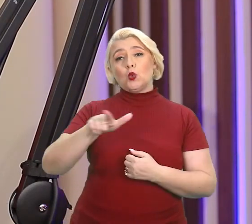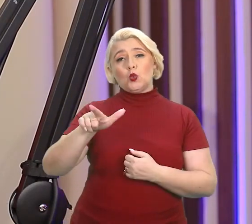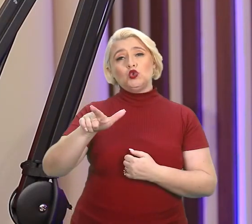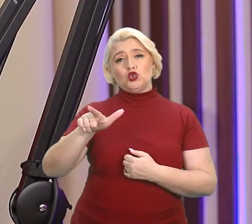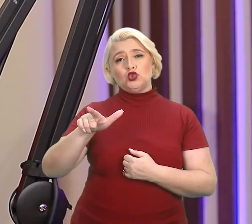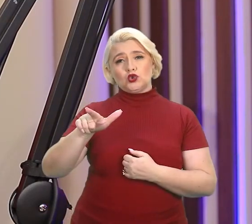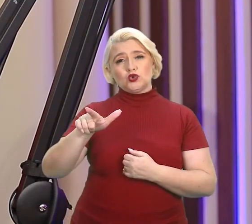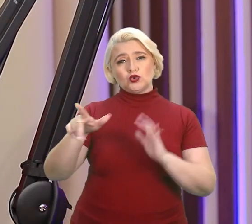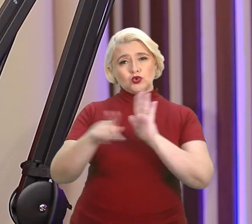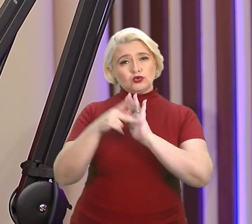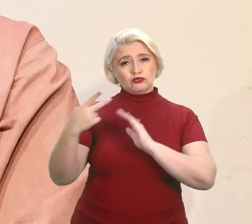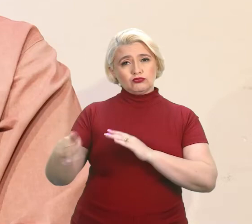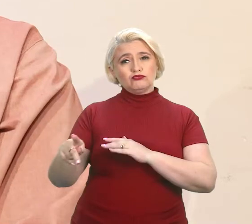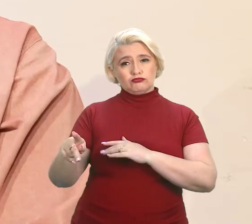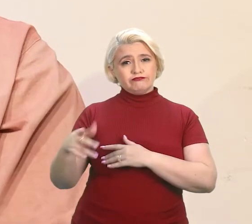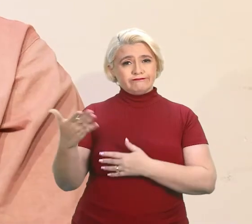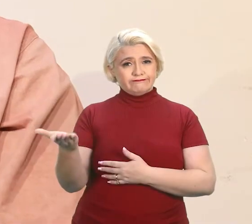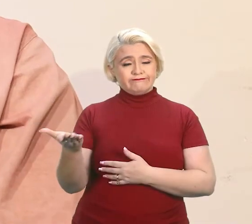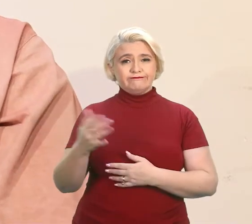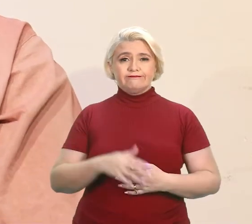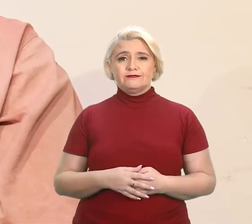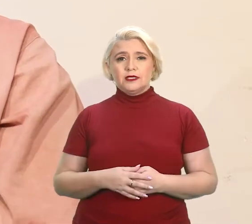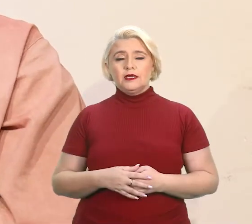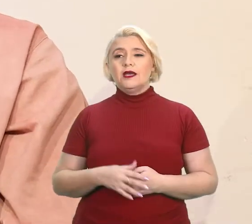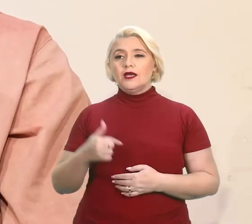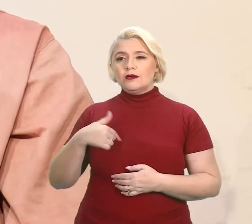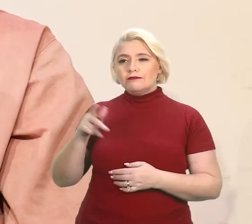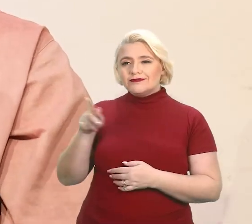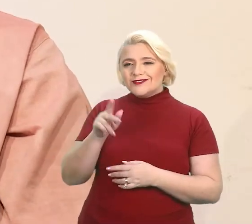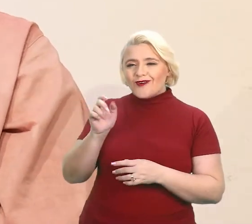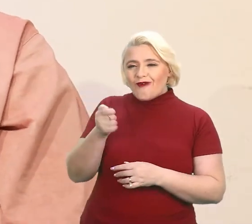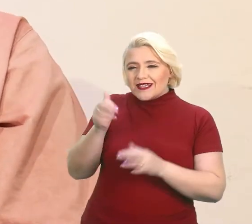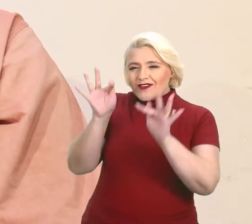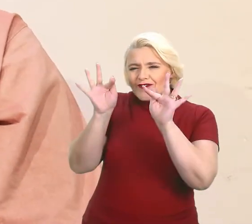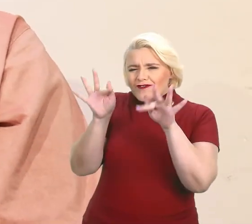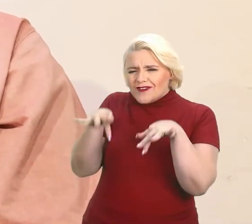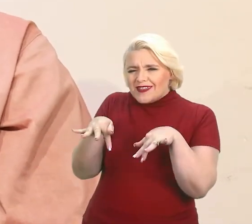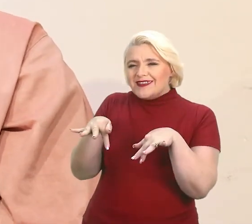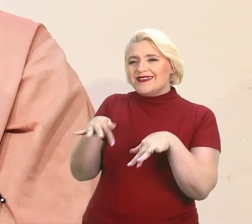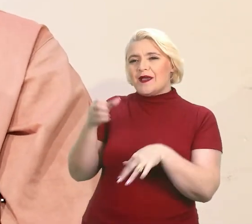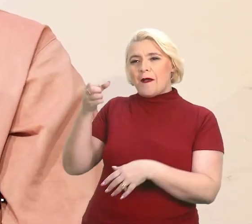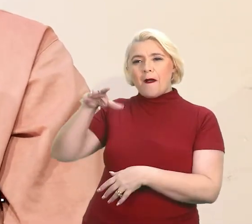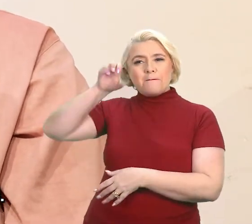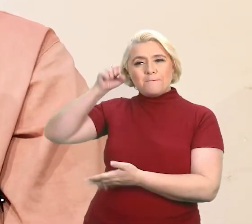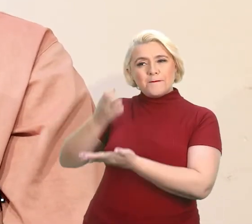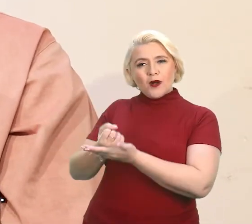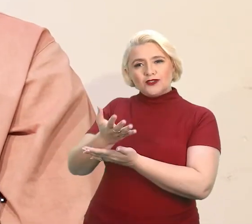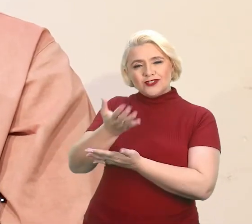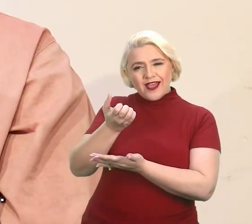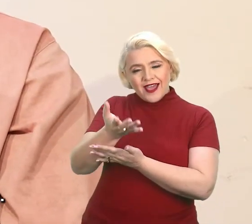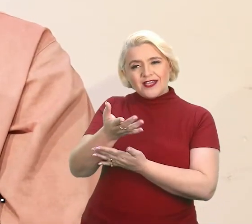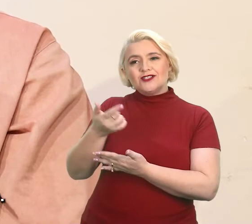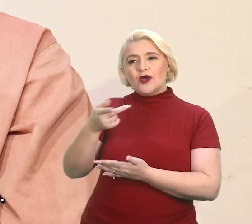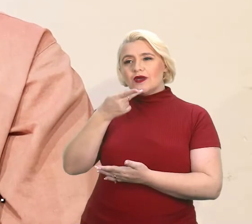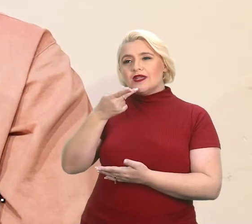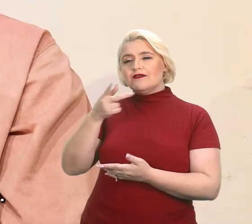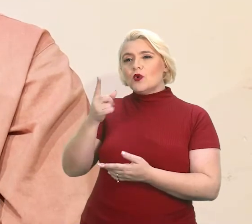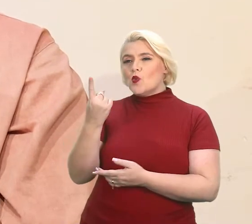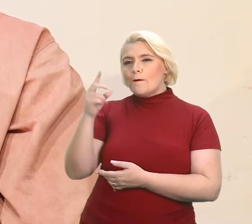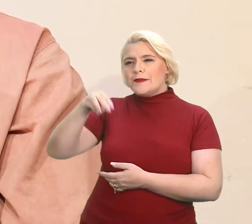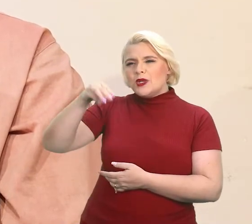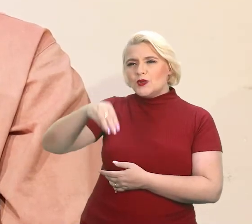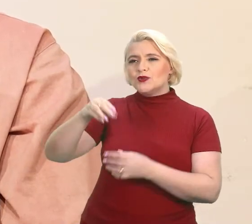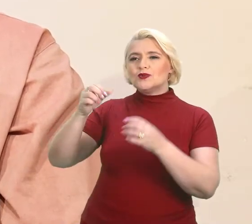né, dessa população. Professora, estamos chegando já no finalzinho do nosso podcast. E eu queria que você me dissesse assim, em um